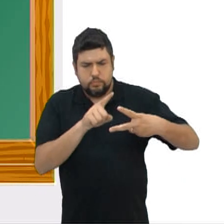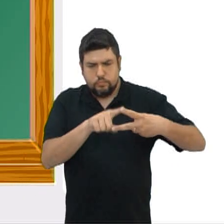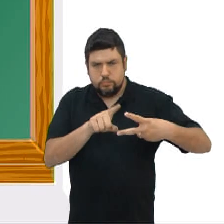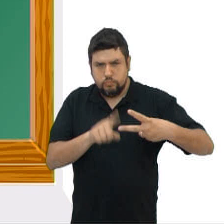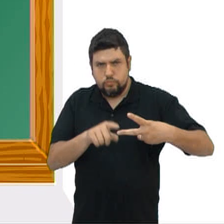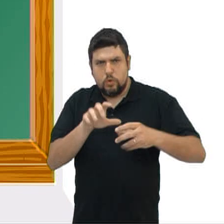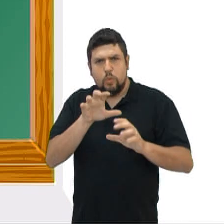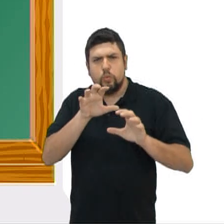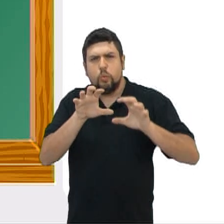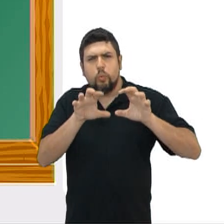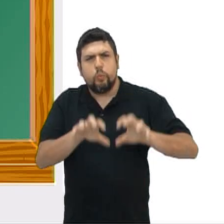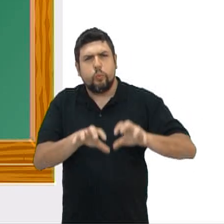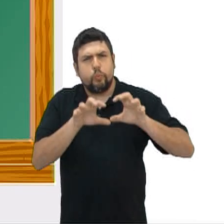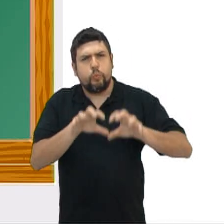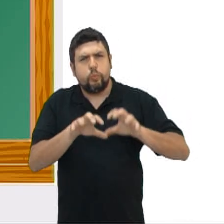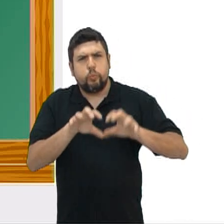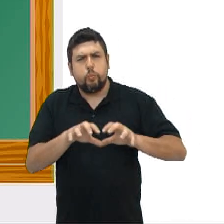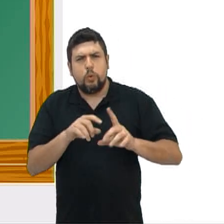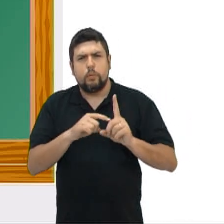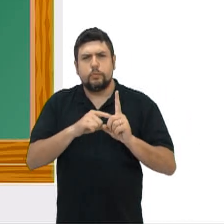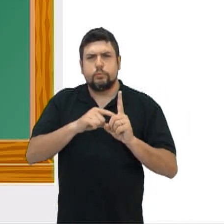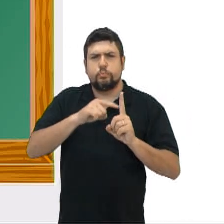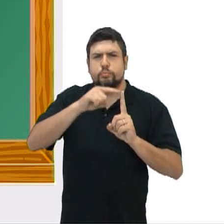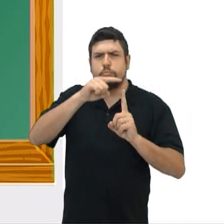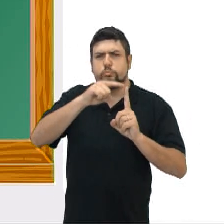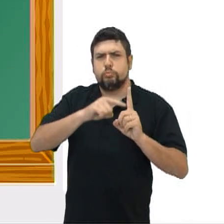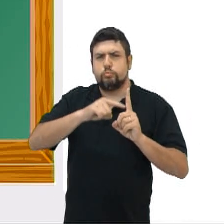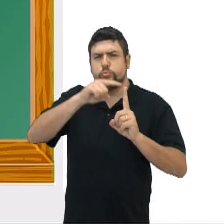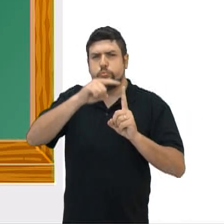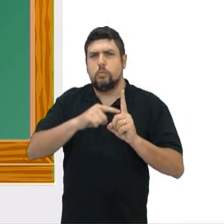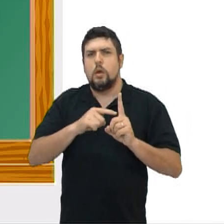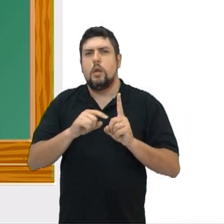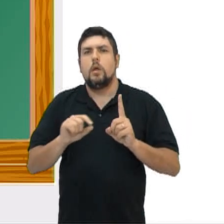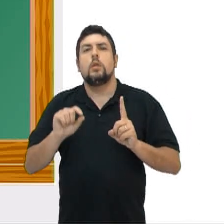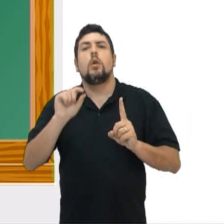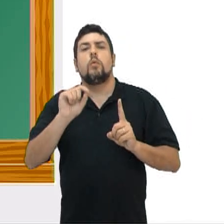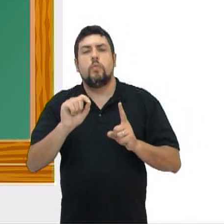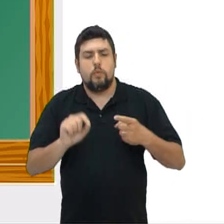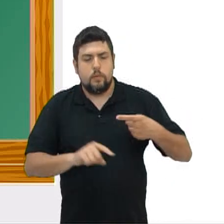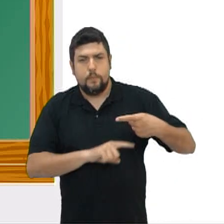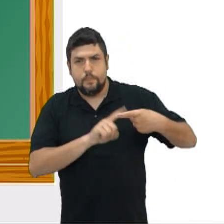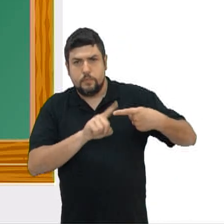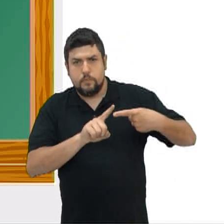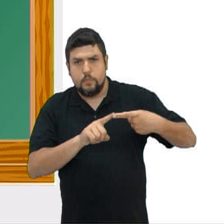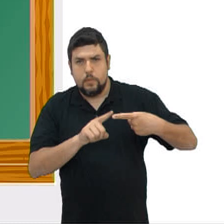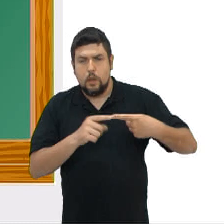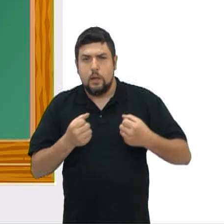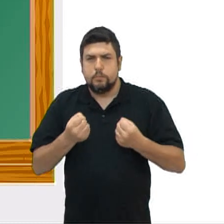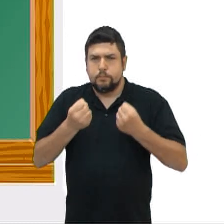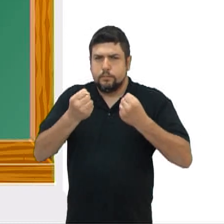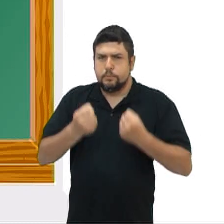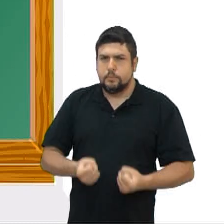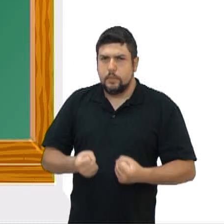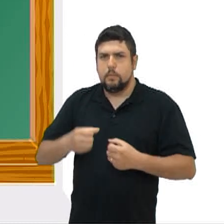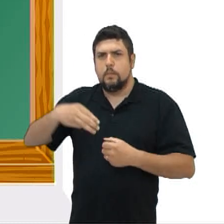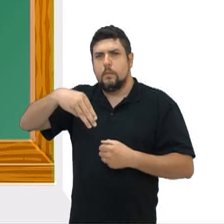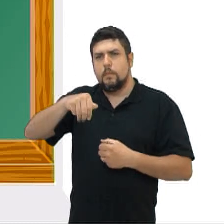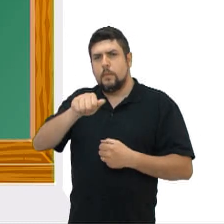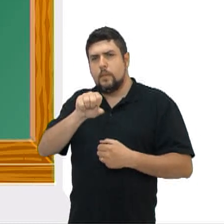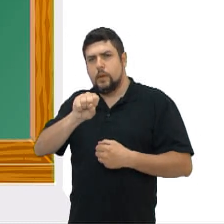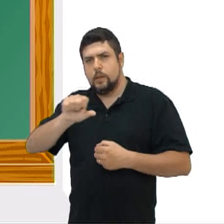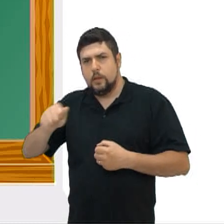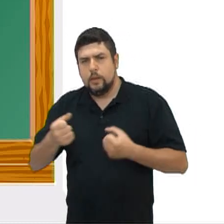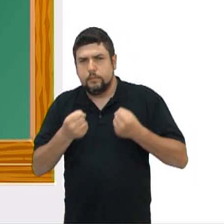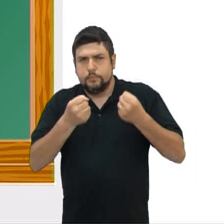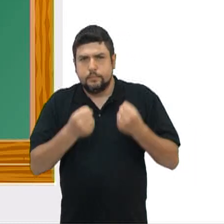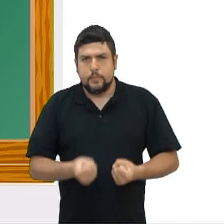nesses pontos de fusão e ebulição desses compostos é a questão da massa molar, né, a massa dessa molécula, e também